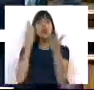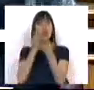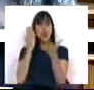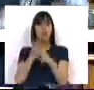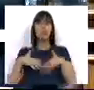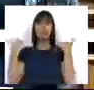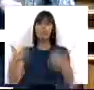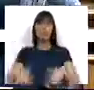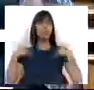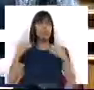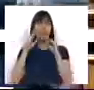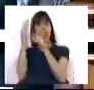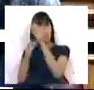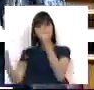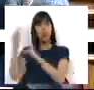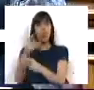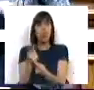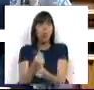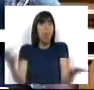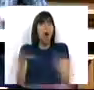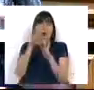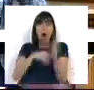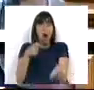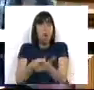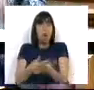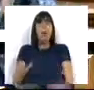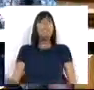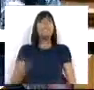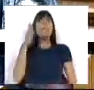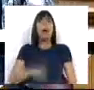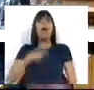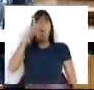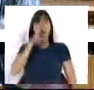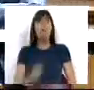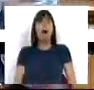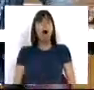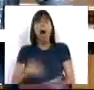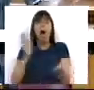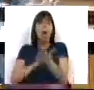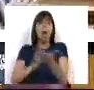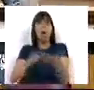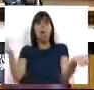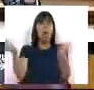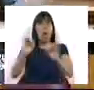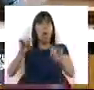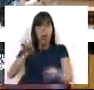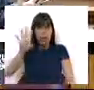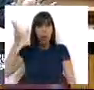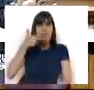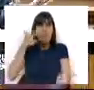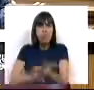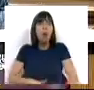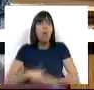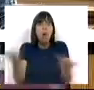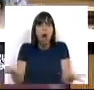estudantes a abandonar o ensino superior porque não tinham condições de o pagar, a primeira reação do governo foi: não há provas de que isso